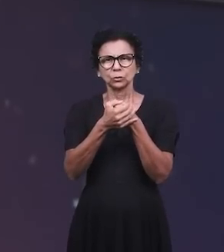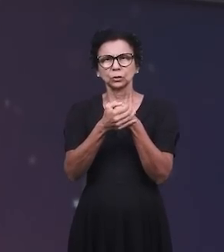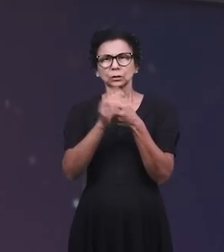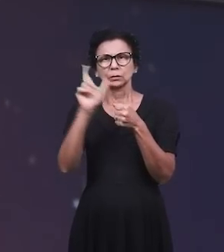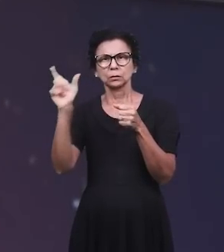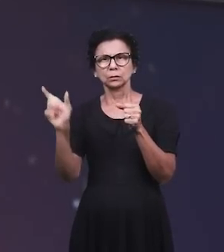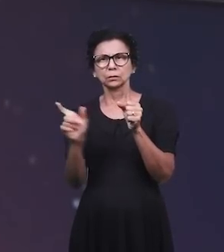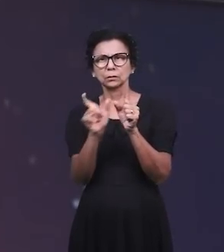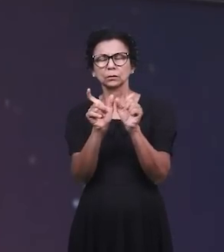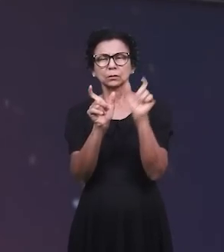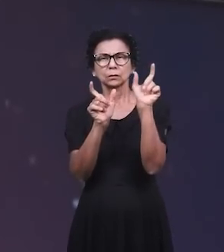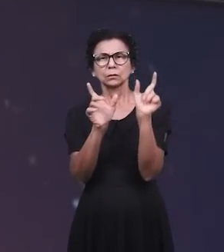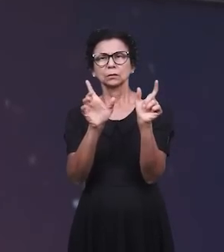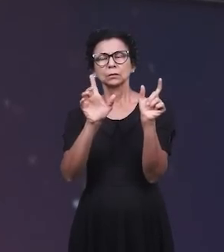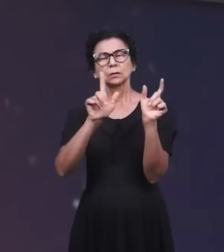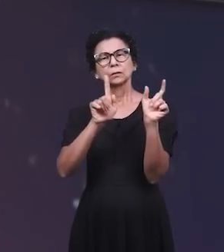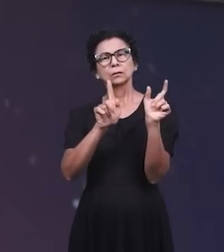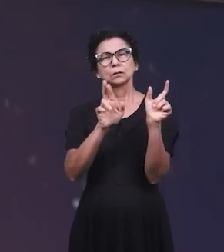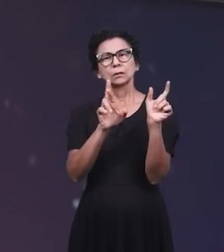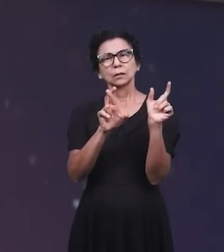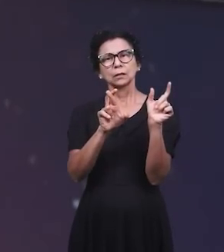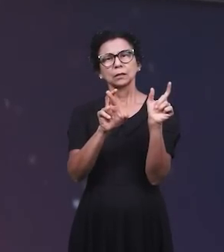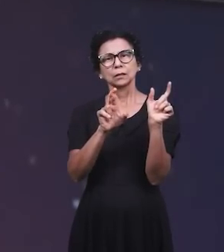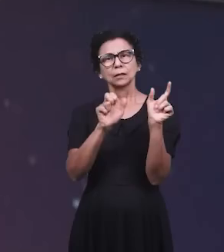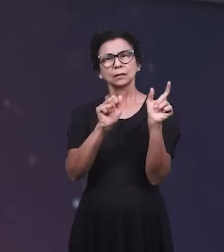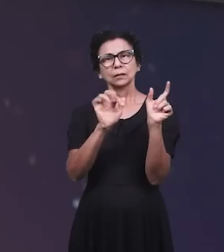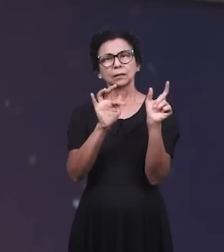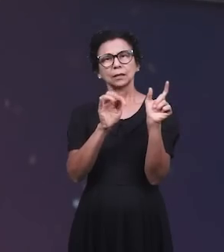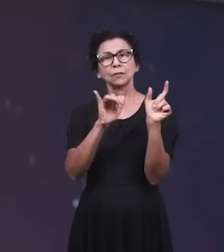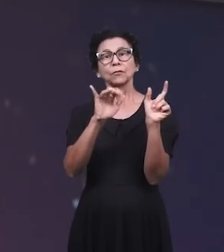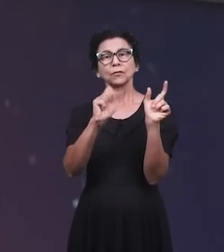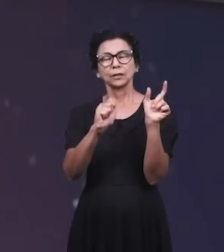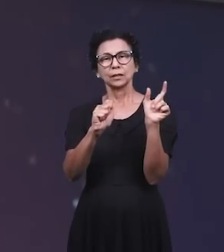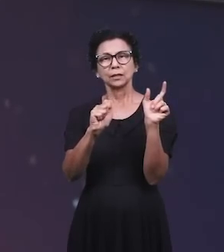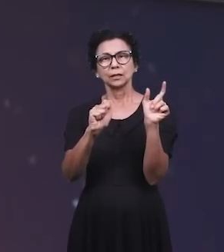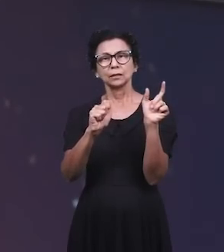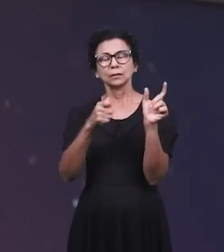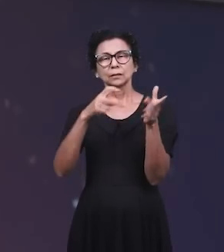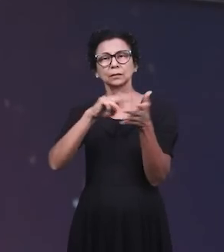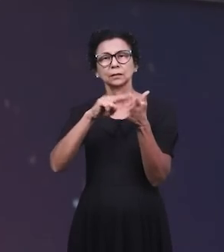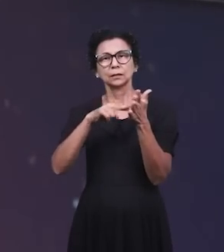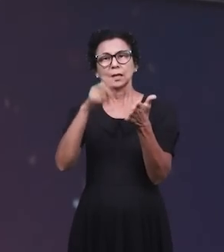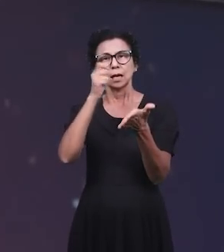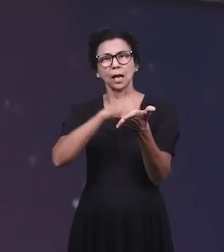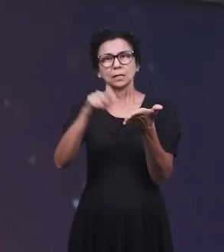é escrita, ou seja, a criptografia ela é uma técnica